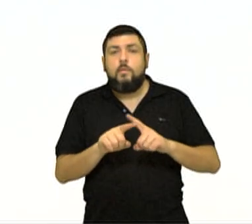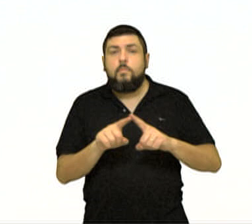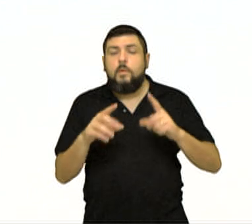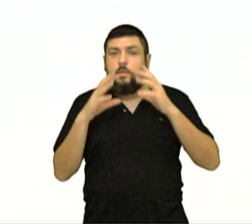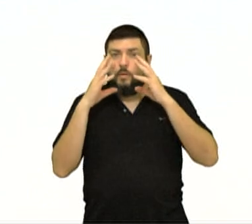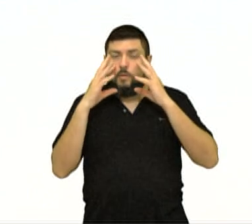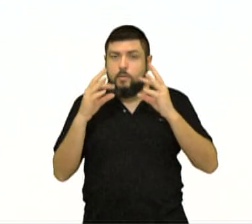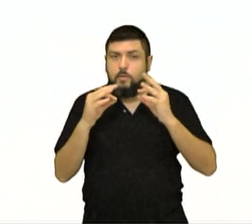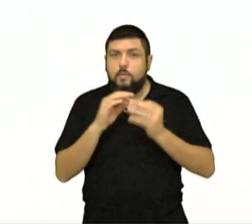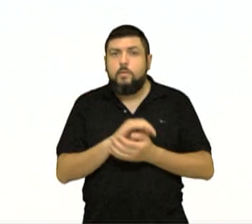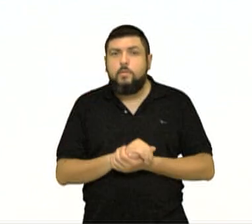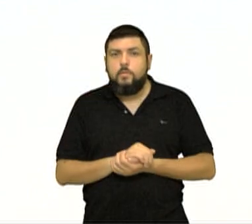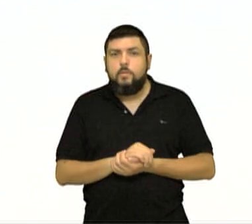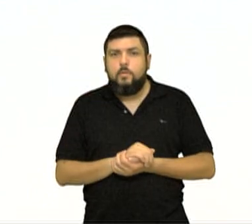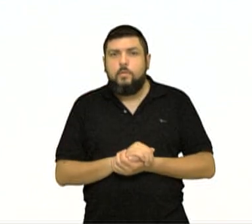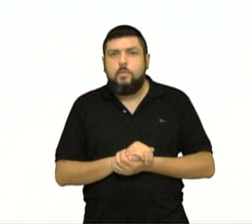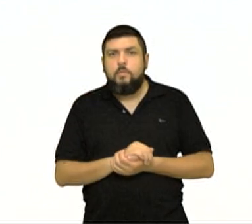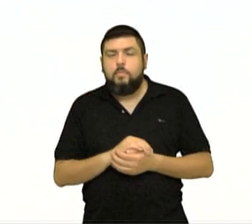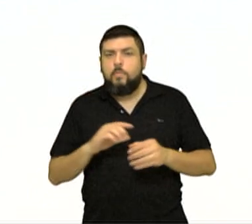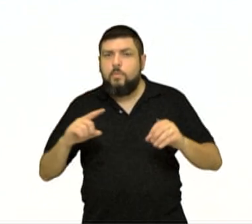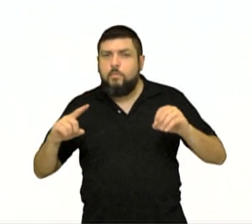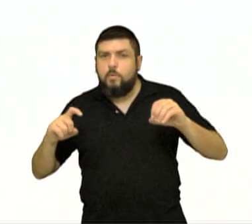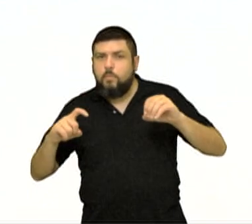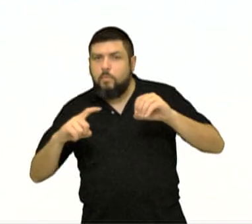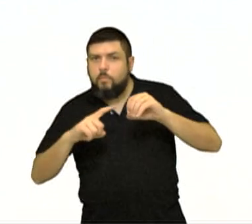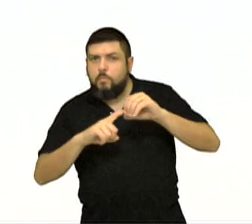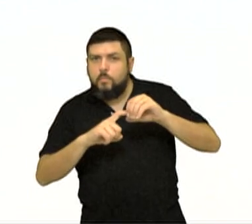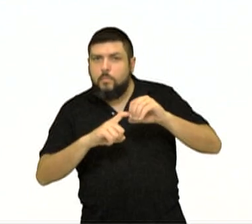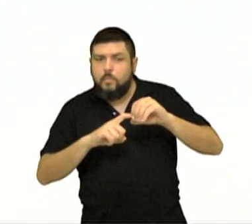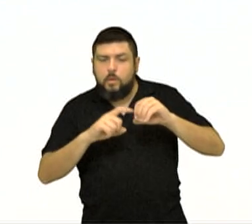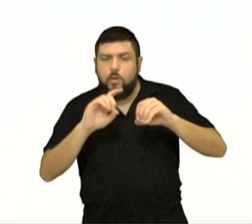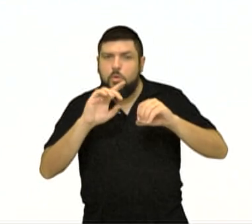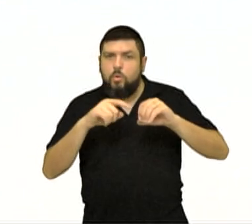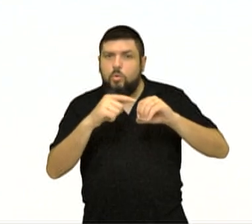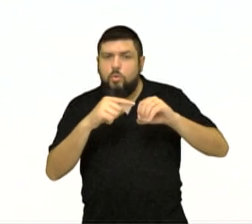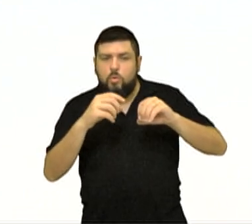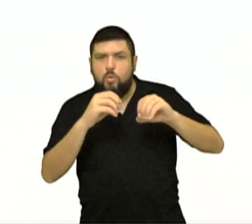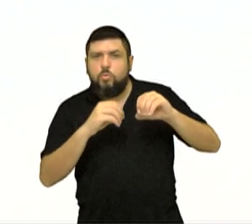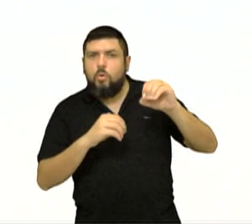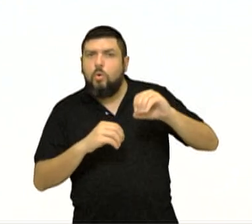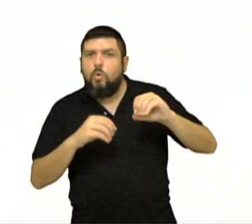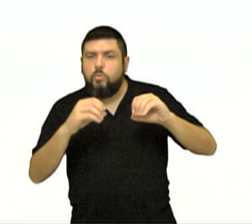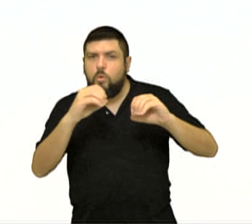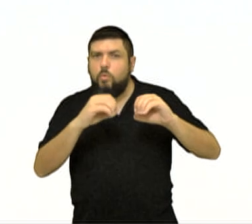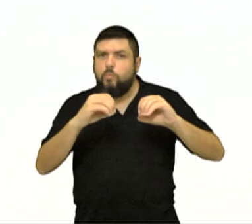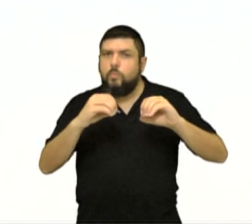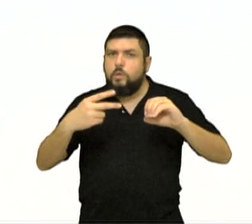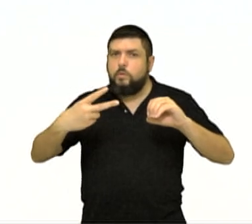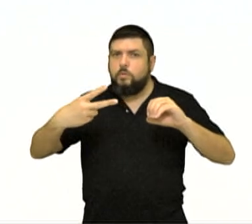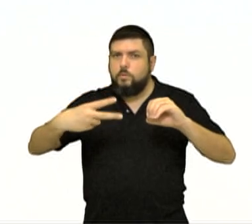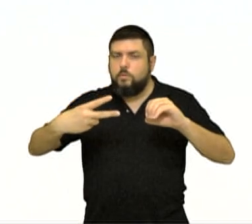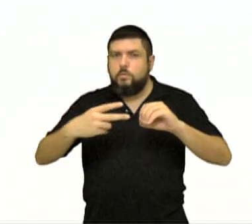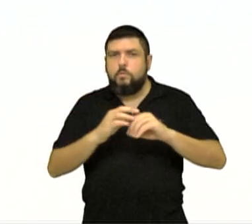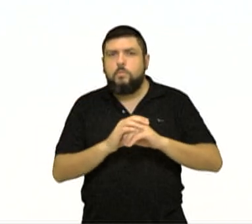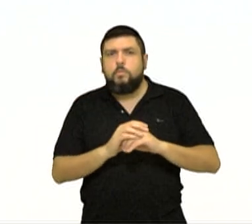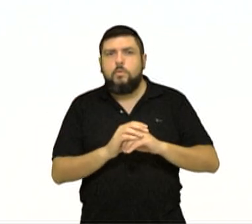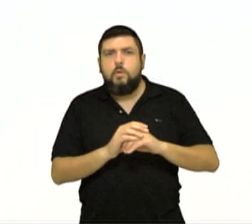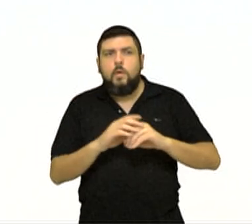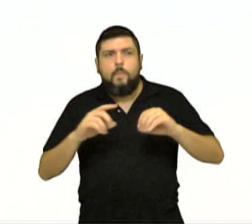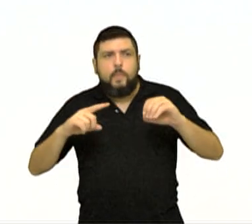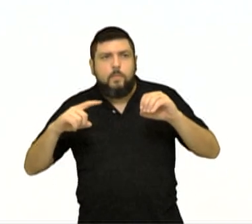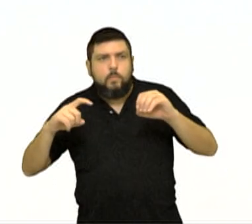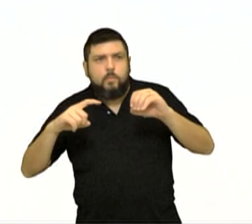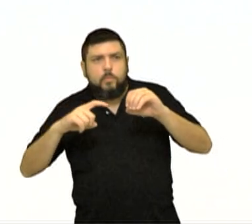um espermatozoide, né, fecunda apenas um óvulo secundário. Tá? Um ovócito secundário. Há proteínas nas membranas dos gametas